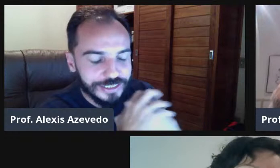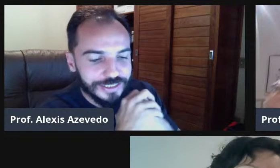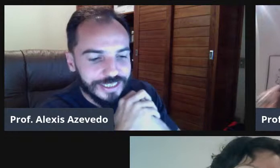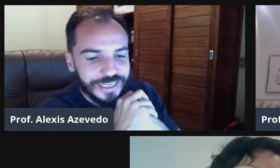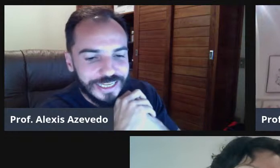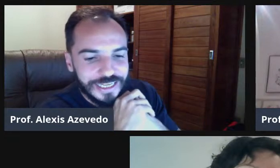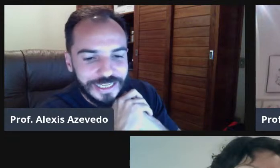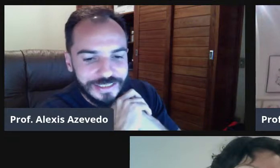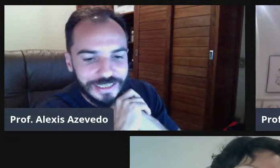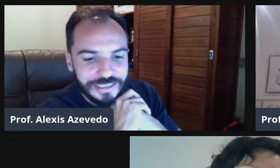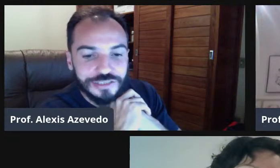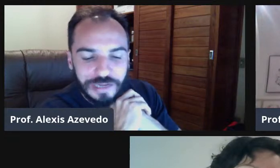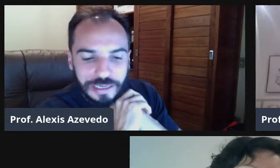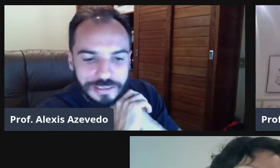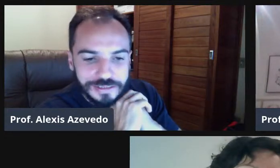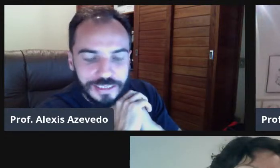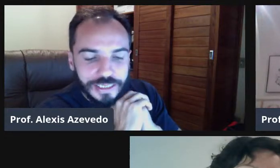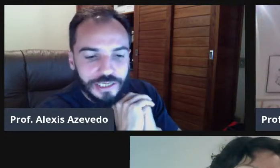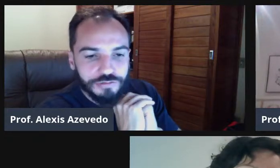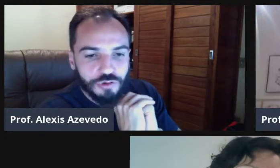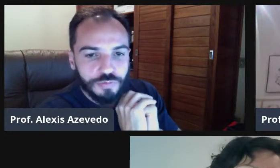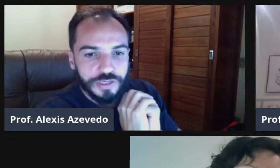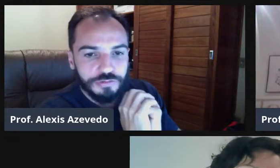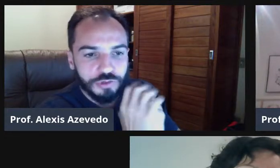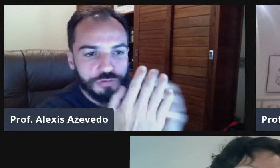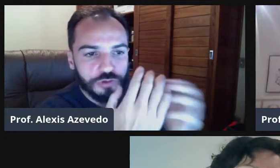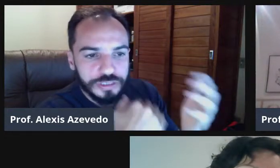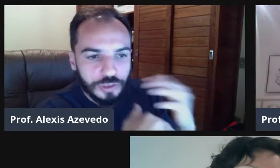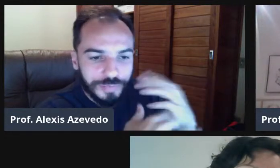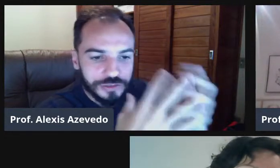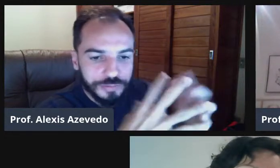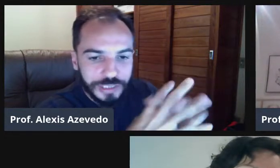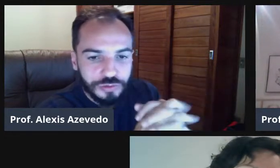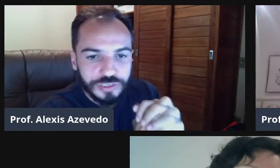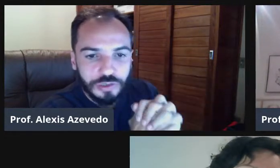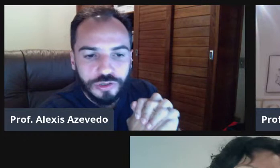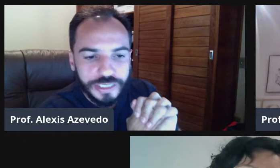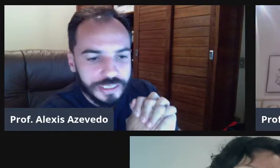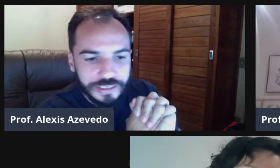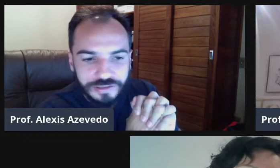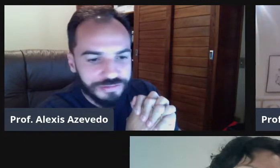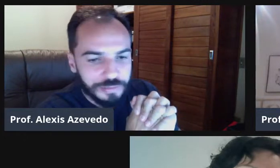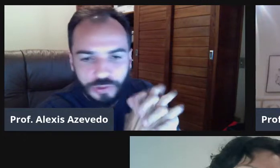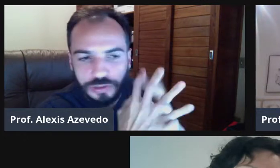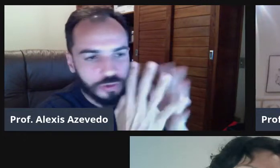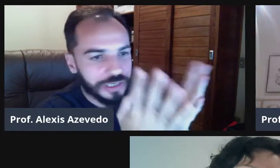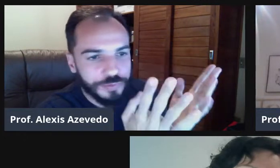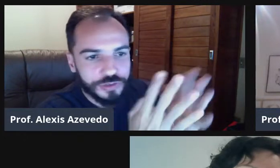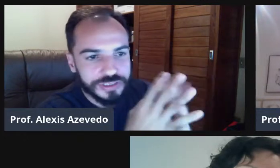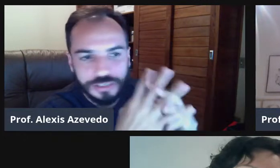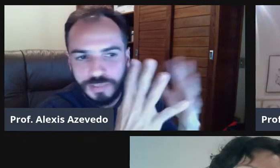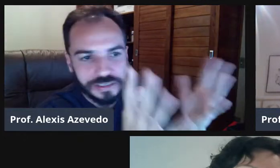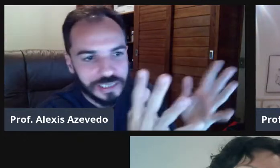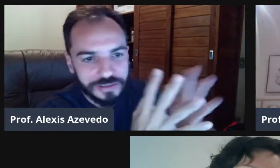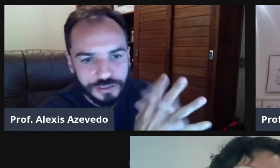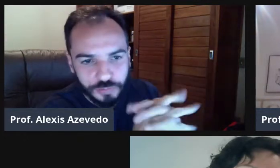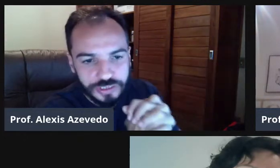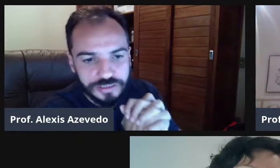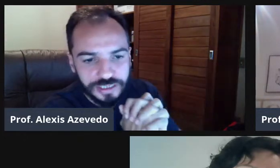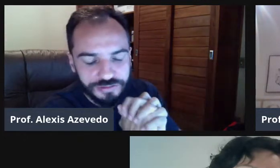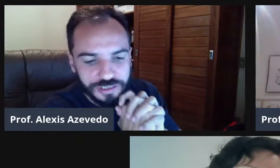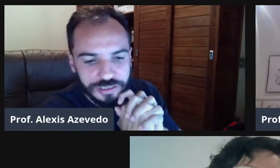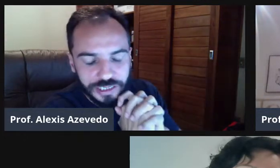fila de espera, aqui, das falas. Eu vou, então, mais ou menos, Lorena e Fabíola, qualquer momento que vocês